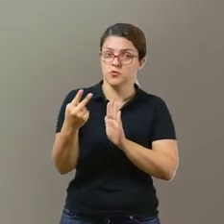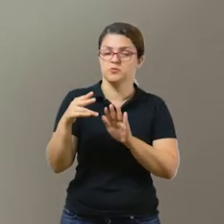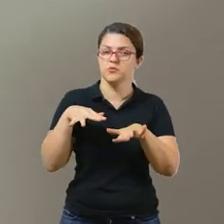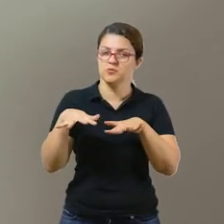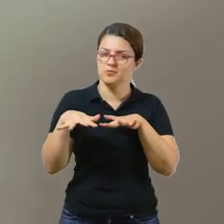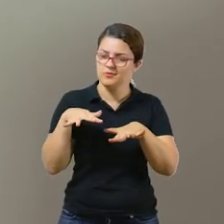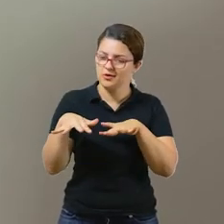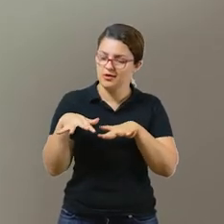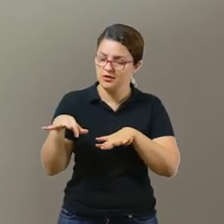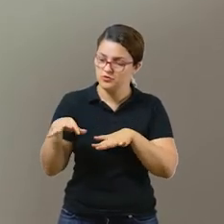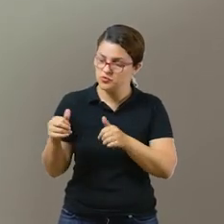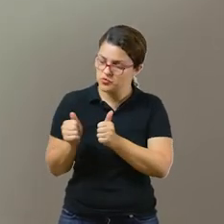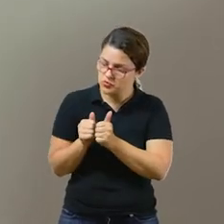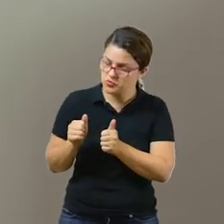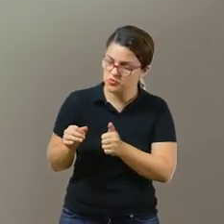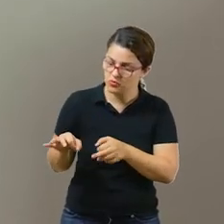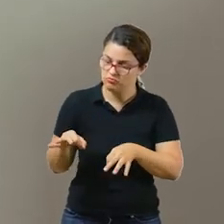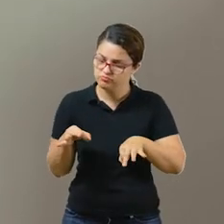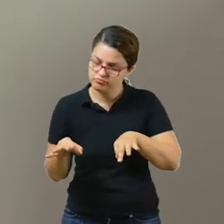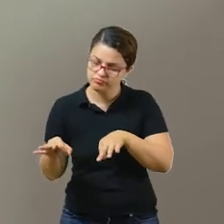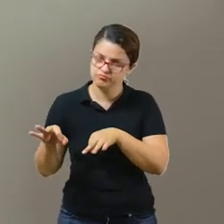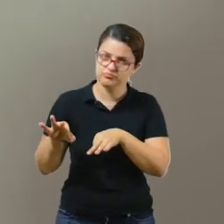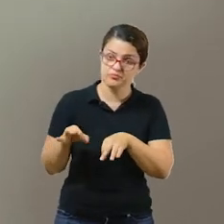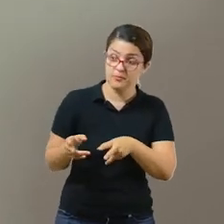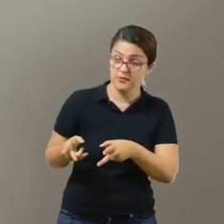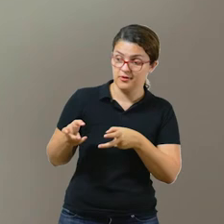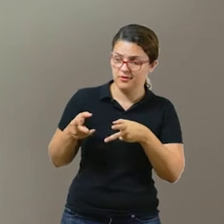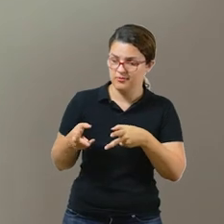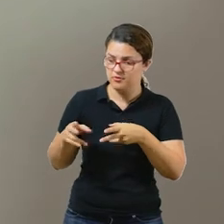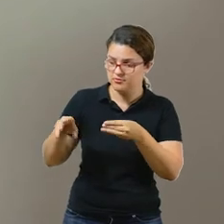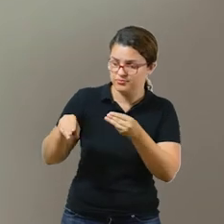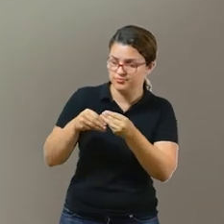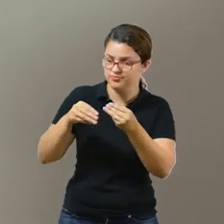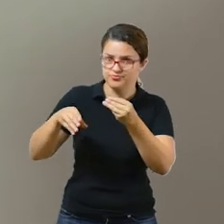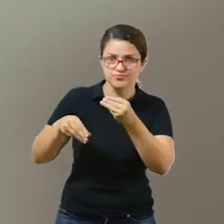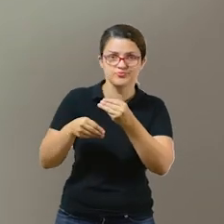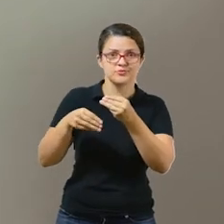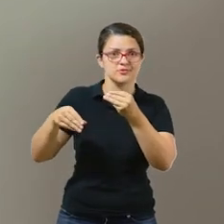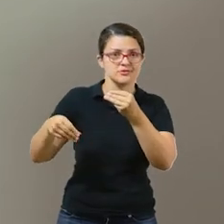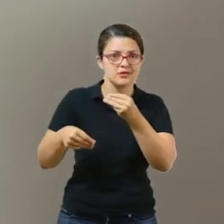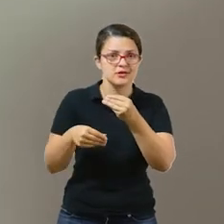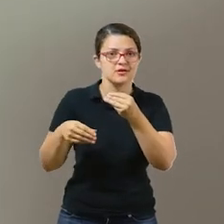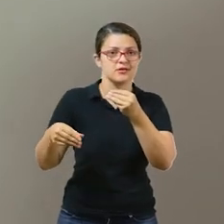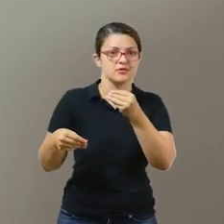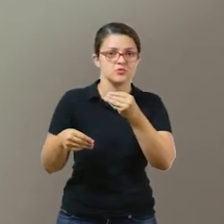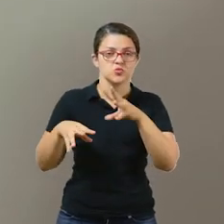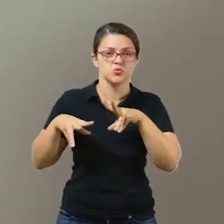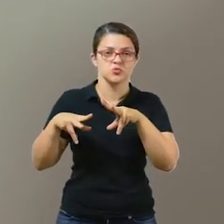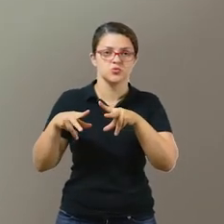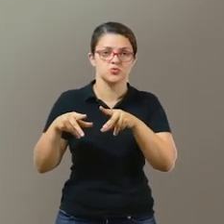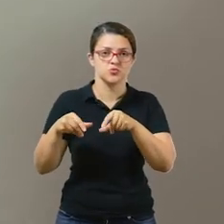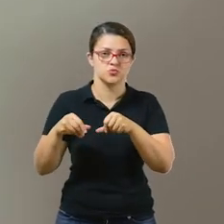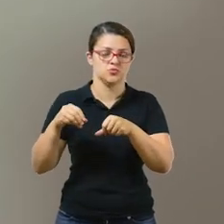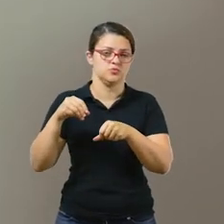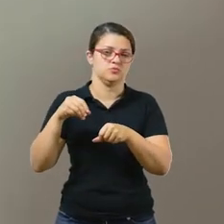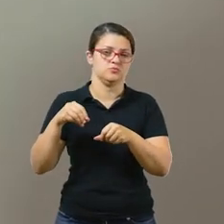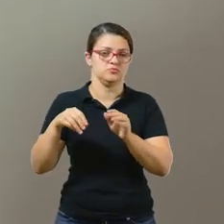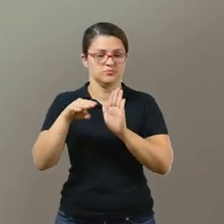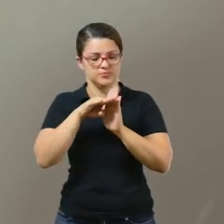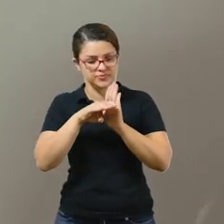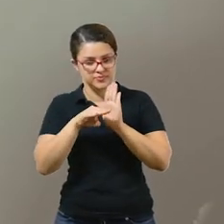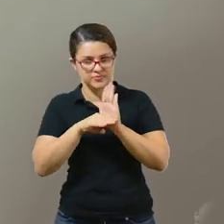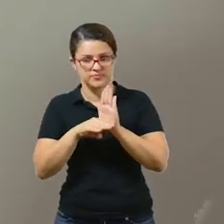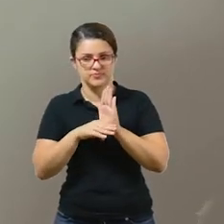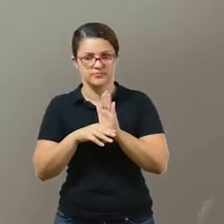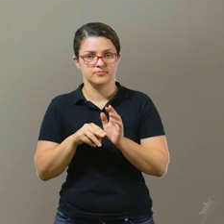coreografias, retoma ela até a criança se familiarizar e você vai acrescentando aos poucos até tiver todo esse conteúdo que